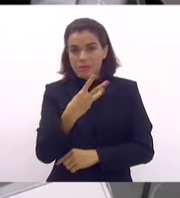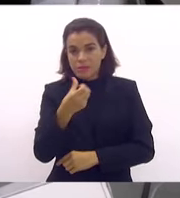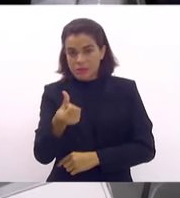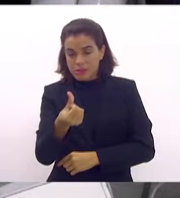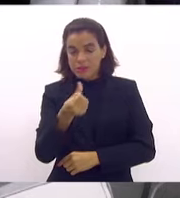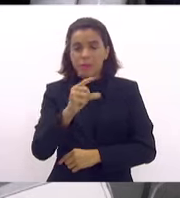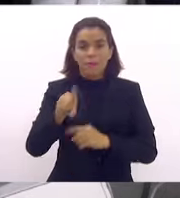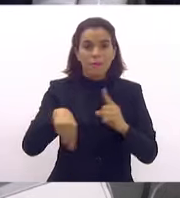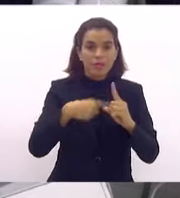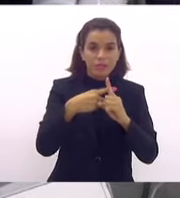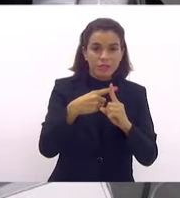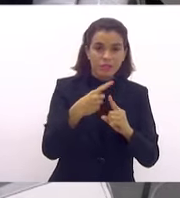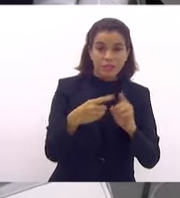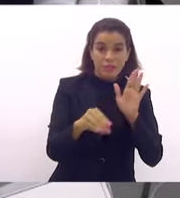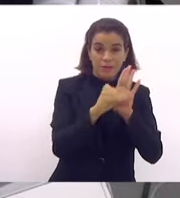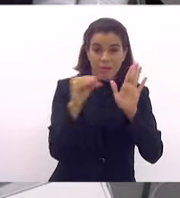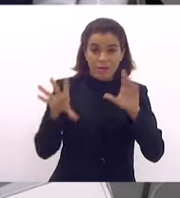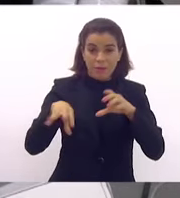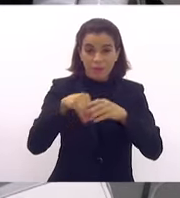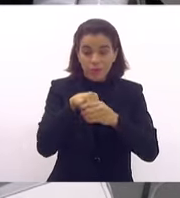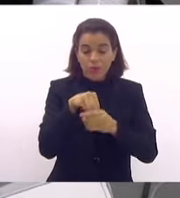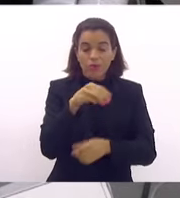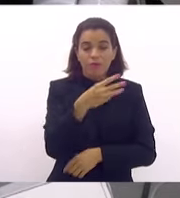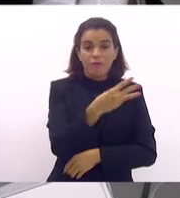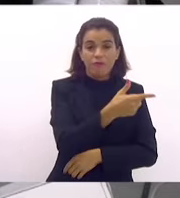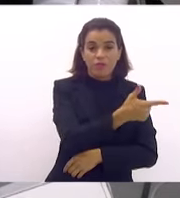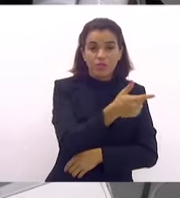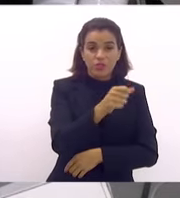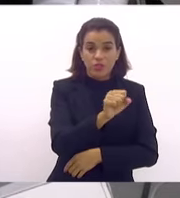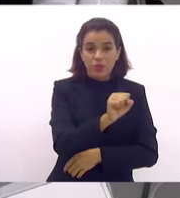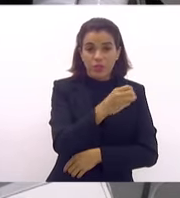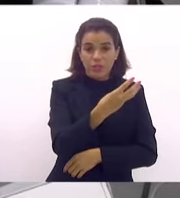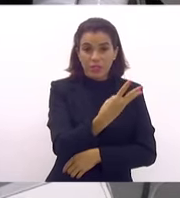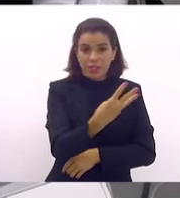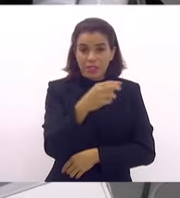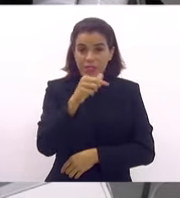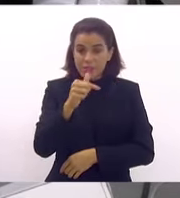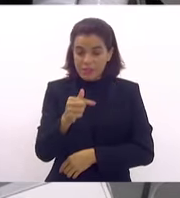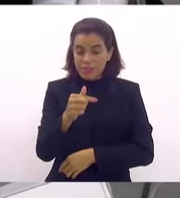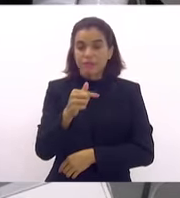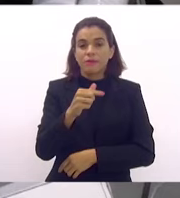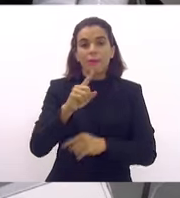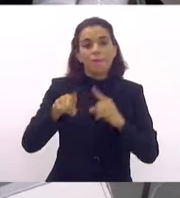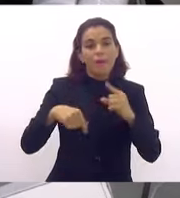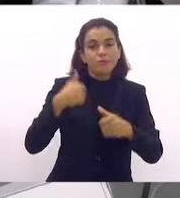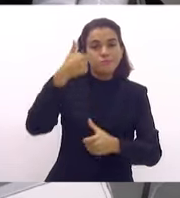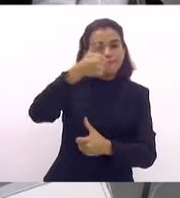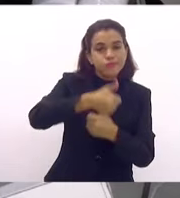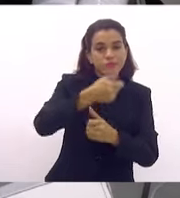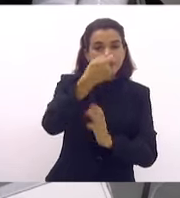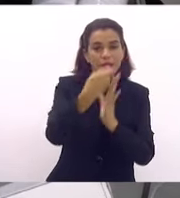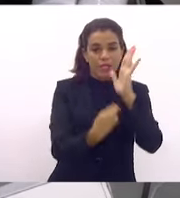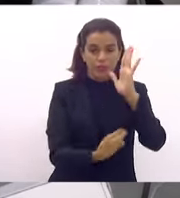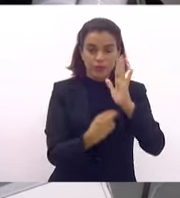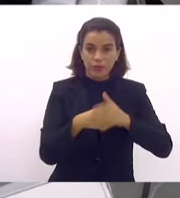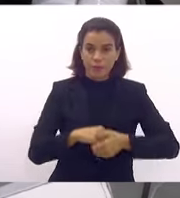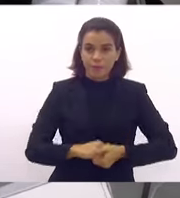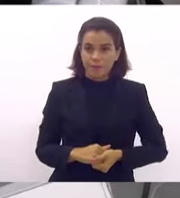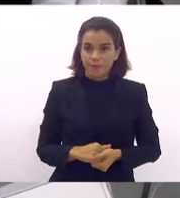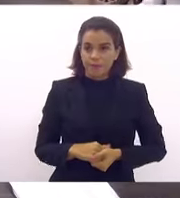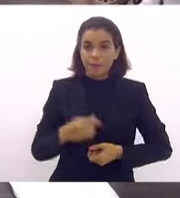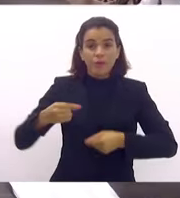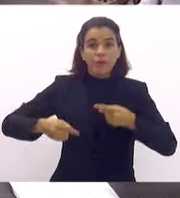com subemenda aglutinativa às emendas de números 28 e 37, concluindo por substitutivo. Em discussão.